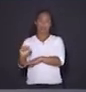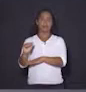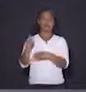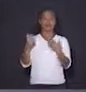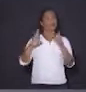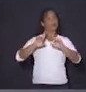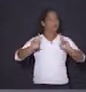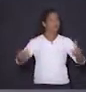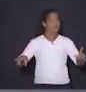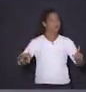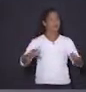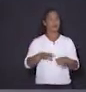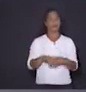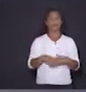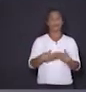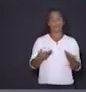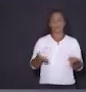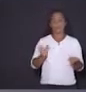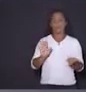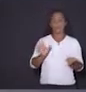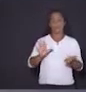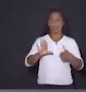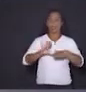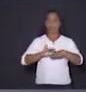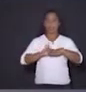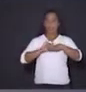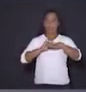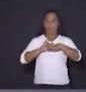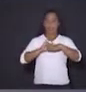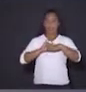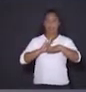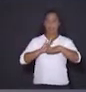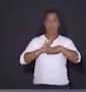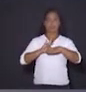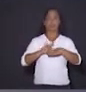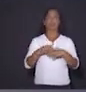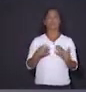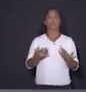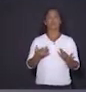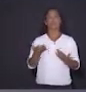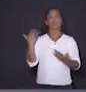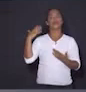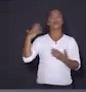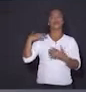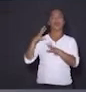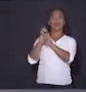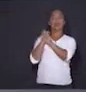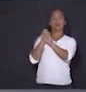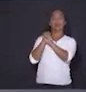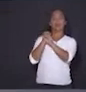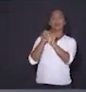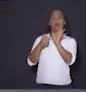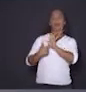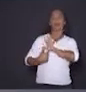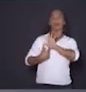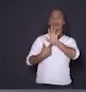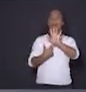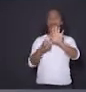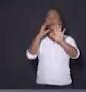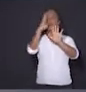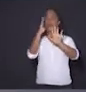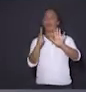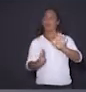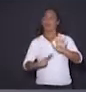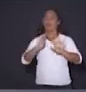navegação essa é uma matéria que saiu é na revista trip há um tempo atrás dizendo que o brasil pega mal em relação aos problemas